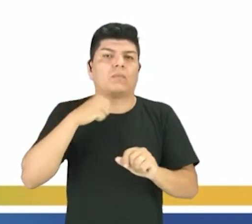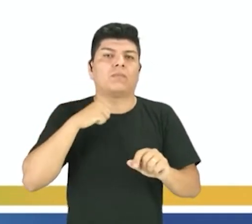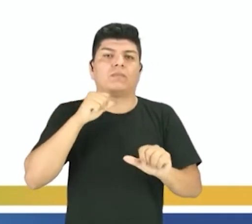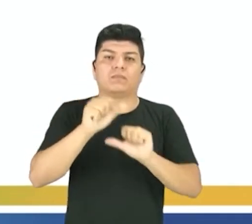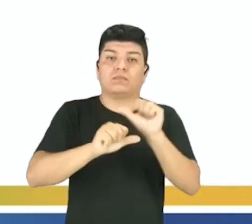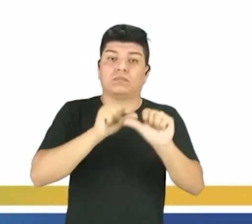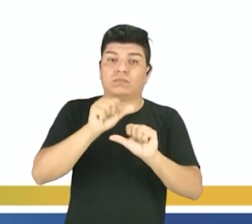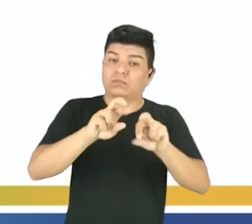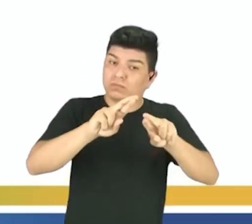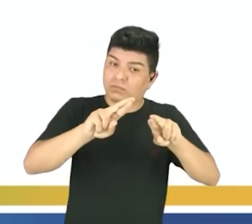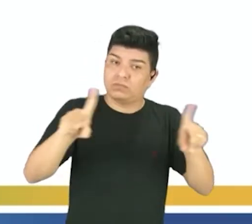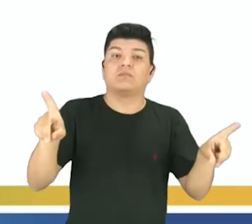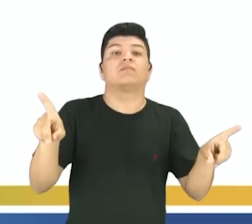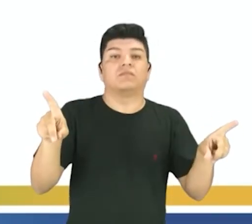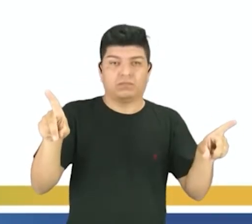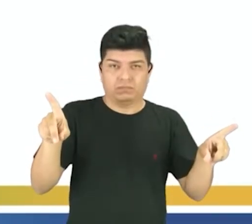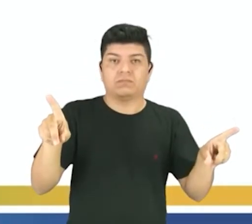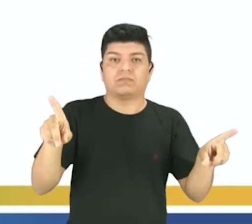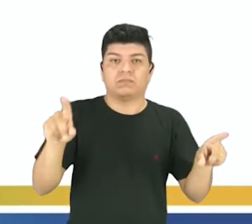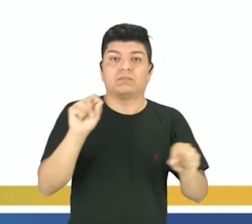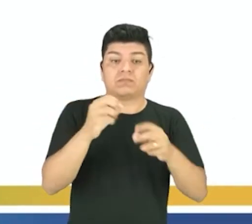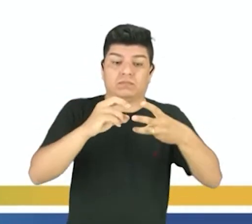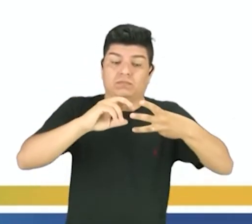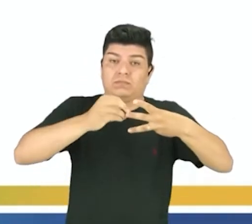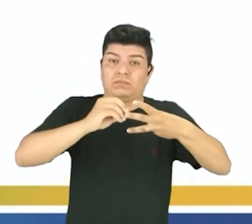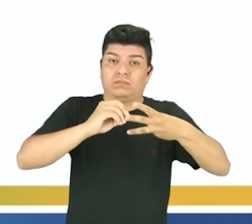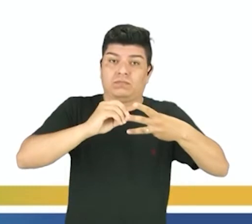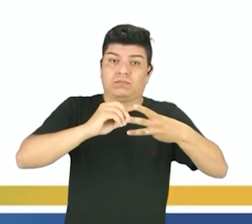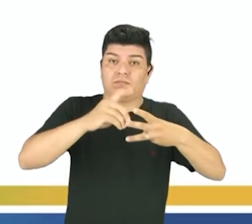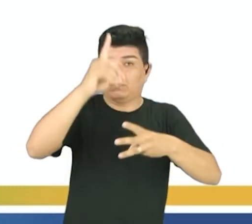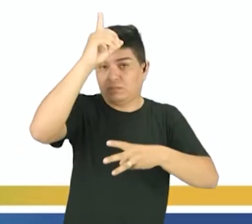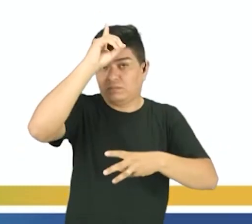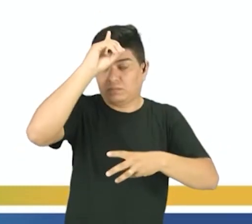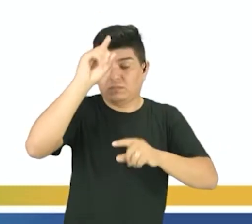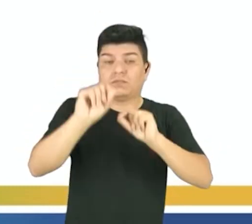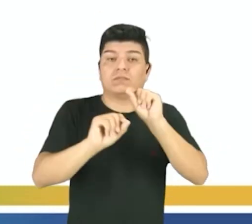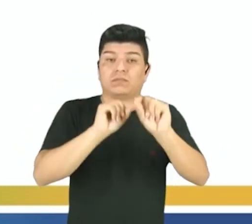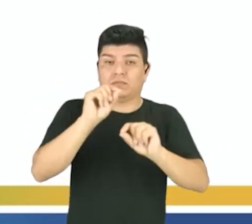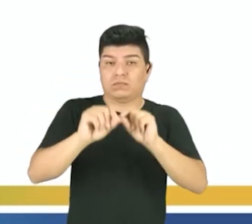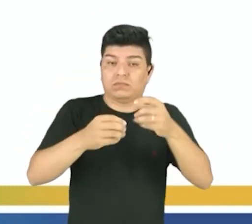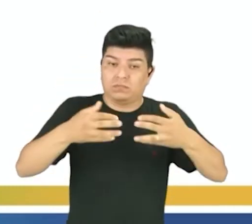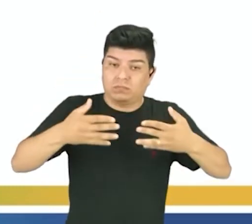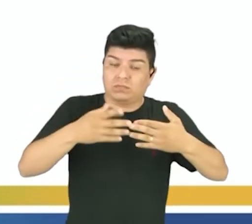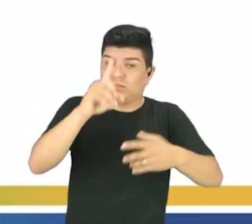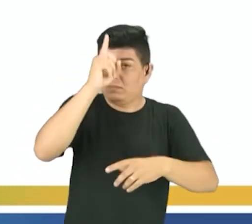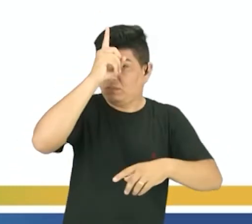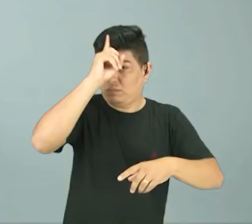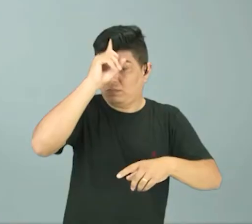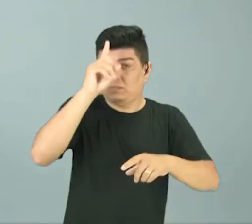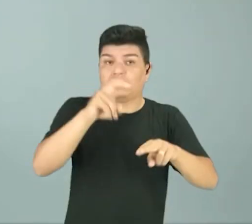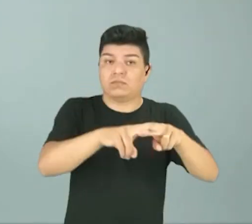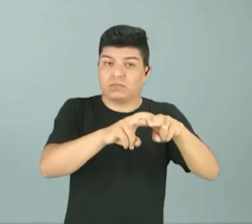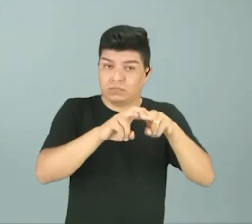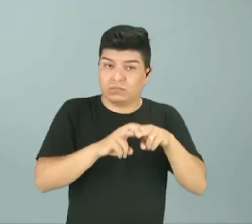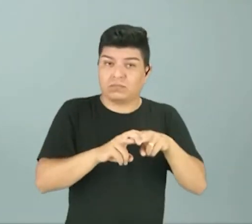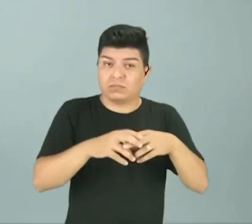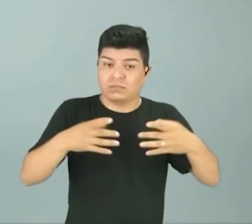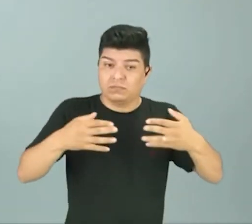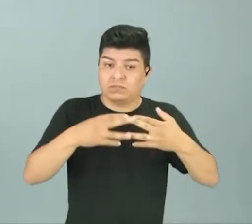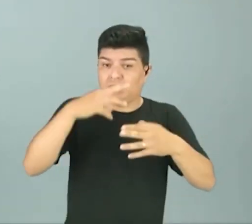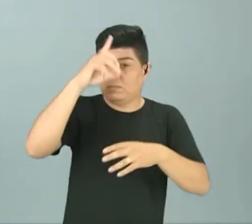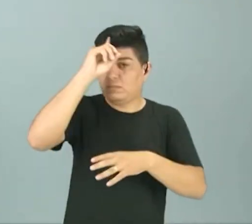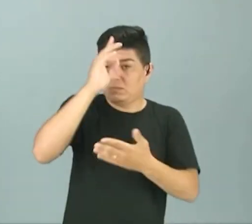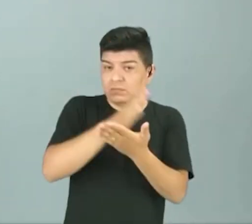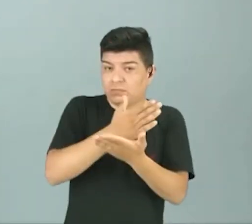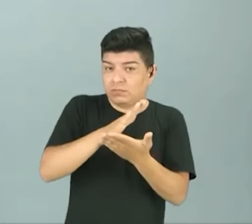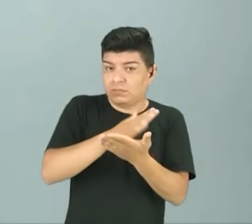de diferenciação, se tornando células adultas, ou seja, tecidos adultos? Justamente esses tecidos adultos,